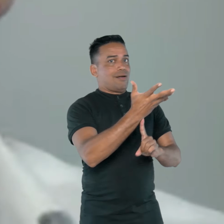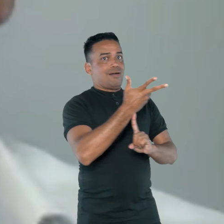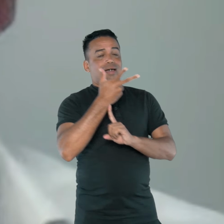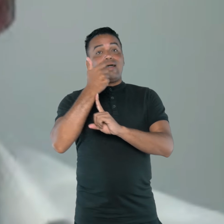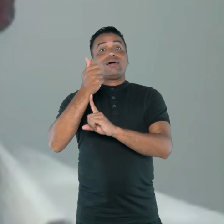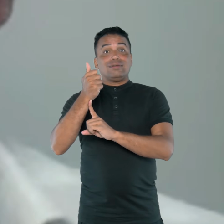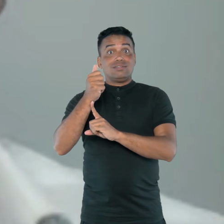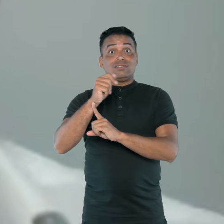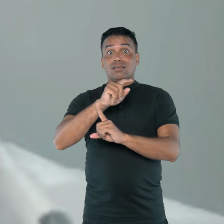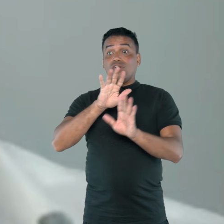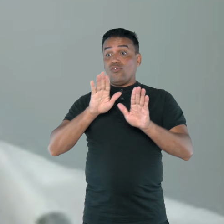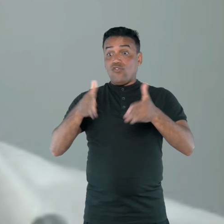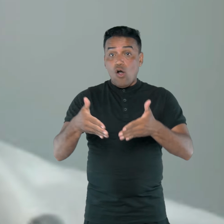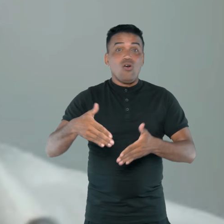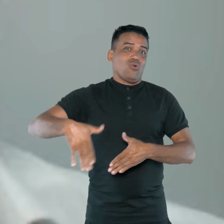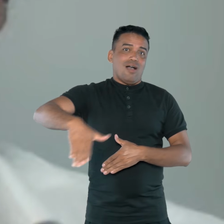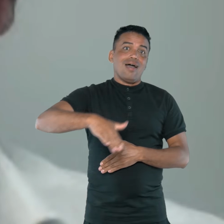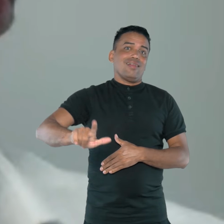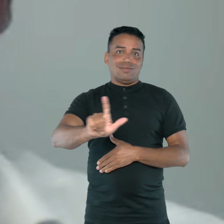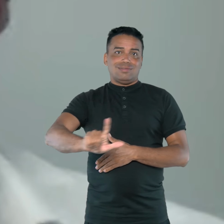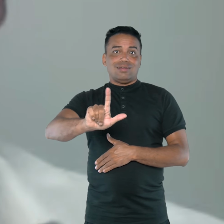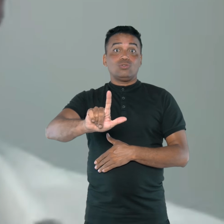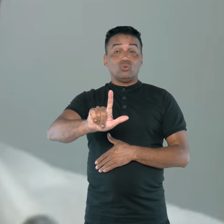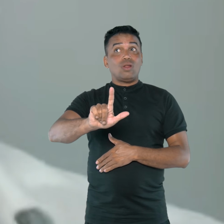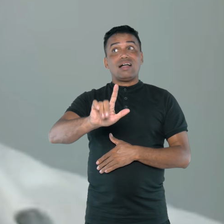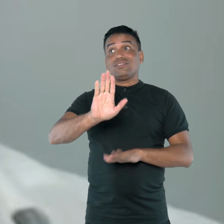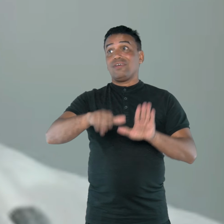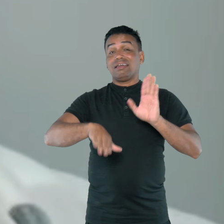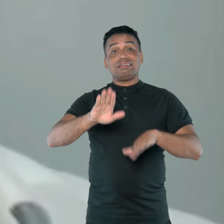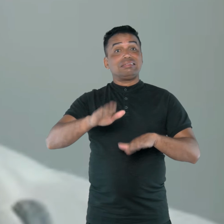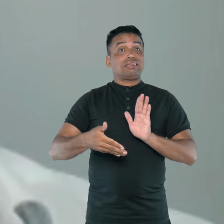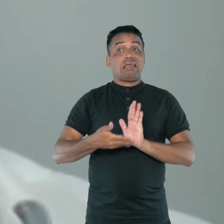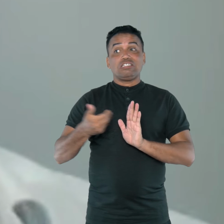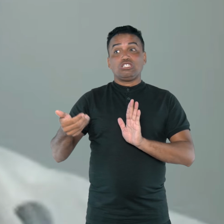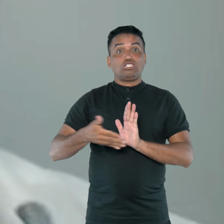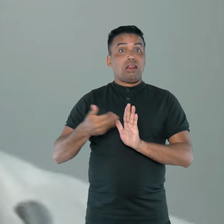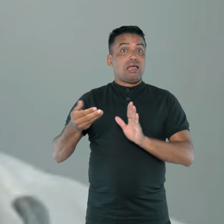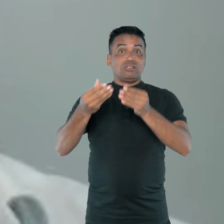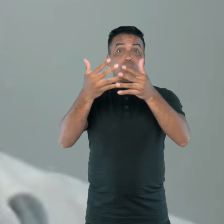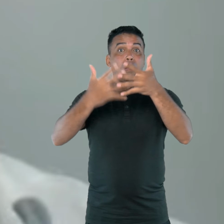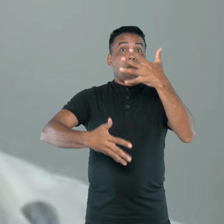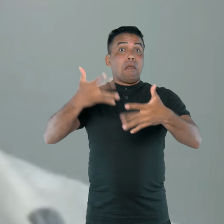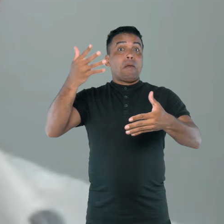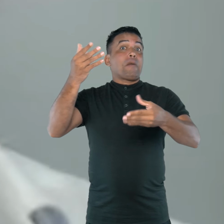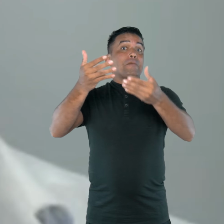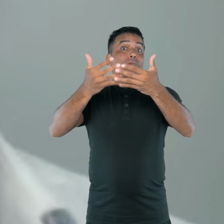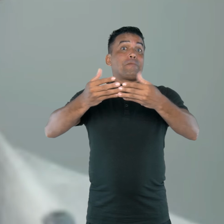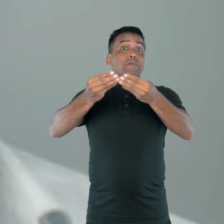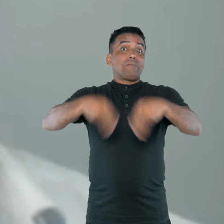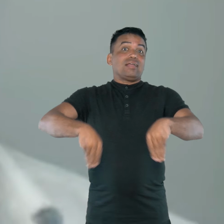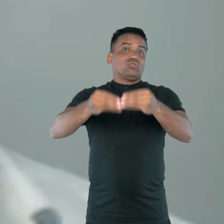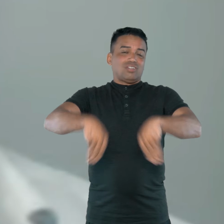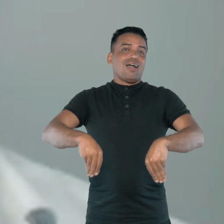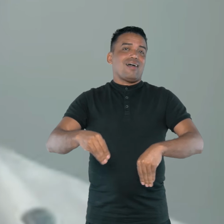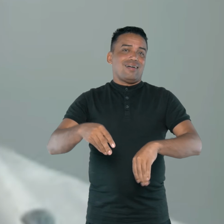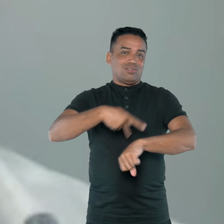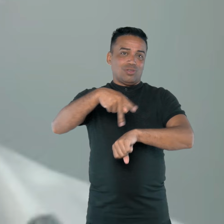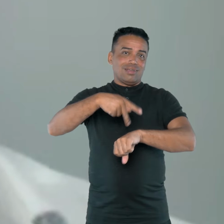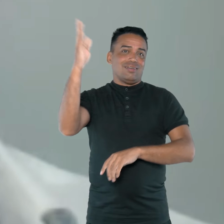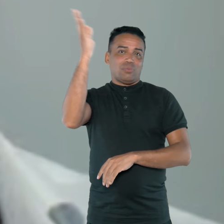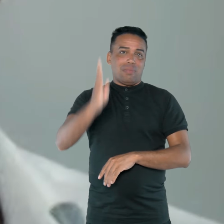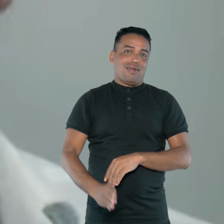artes como um todo, em específico aqui a arte literária, né, que às vezes é um pouco subtraída, né, nesse grande caldeirão de cultura, né, que é o nosso